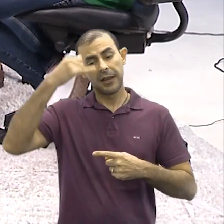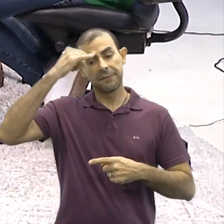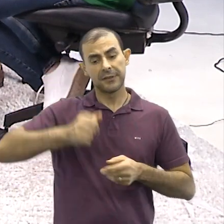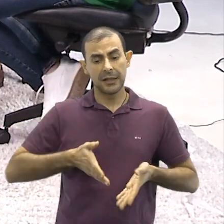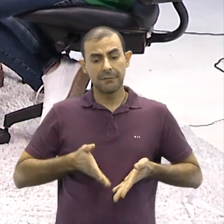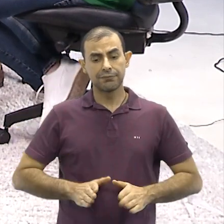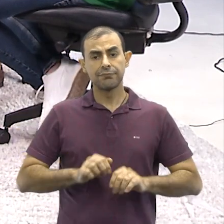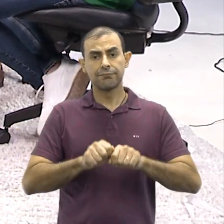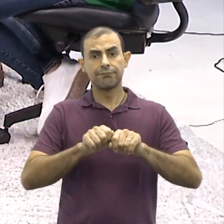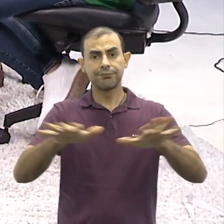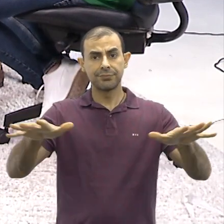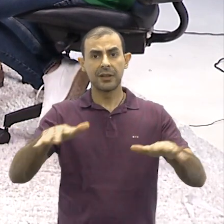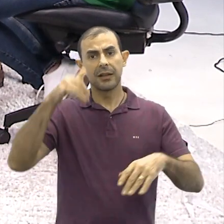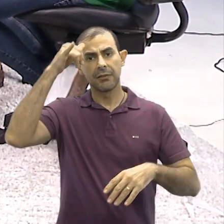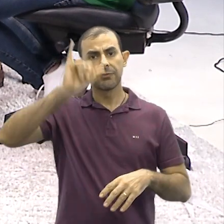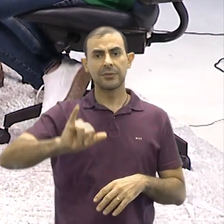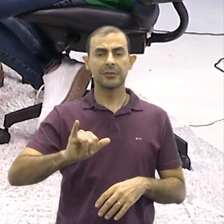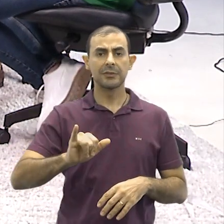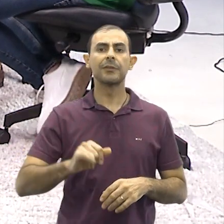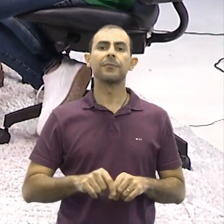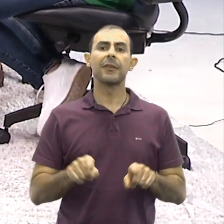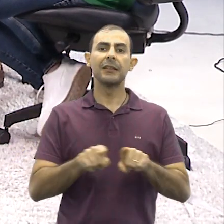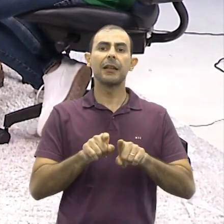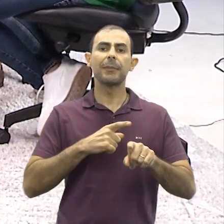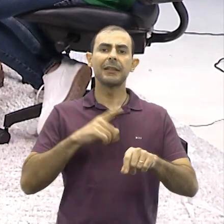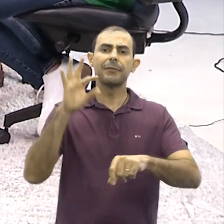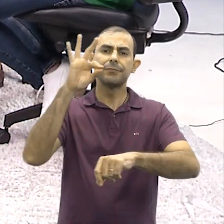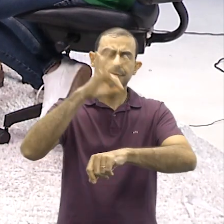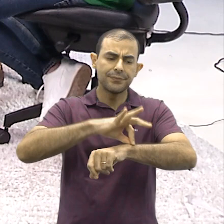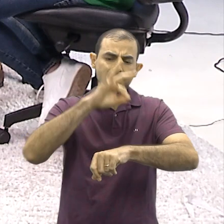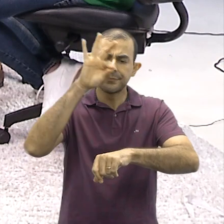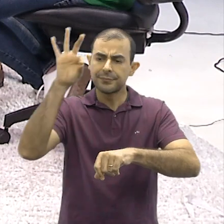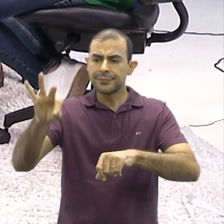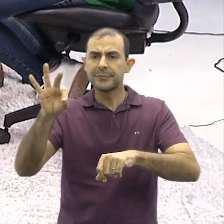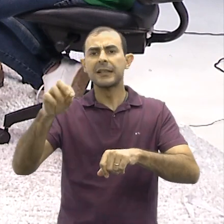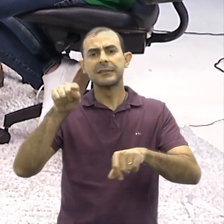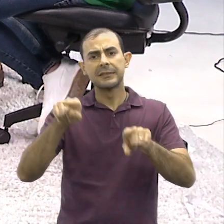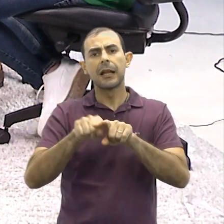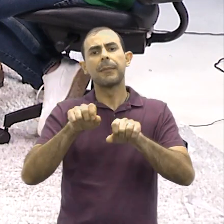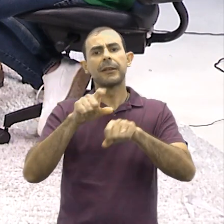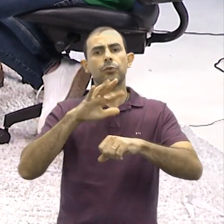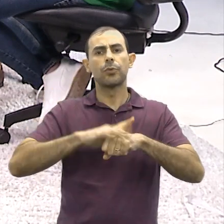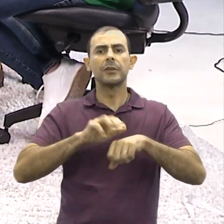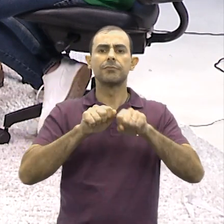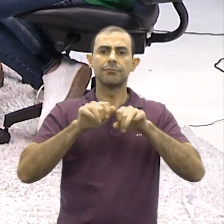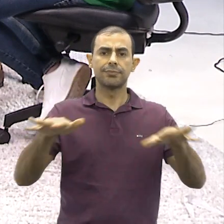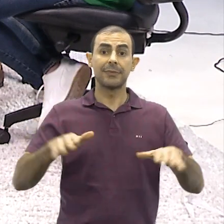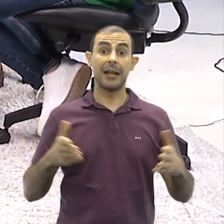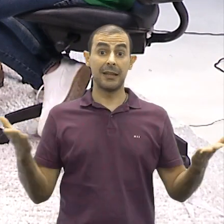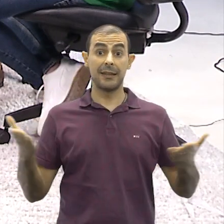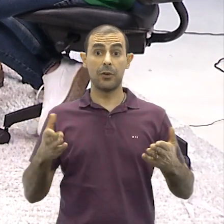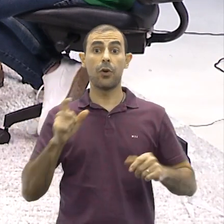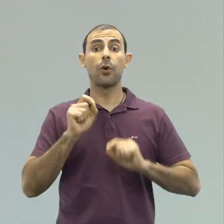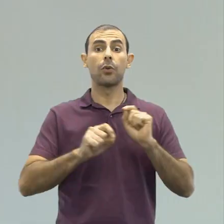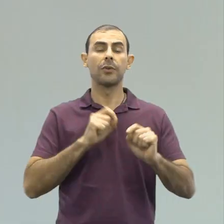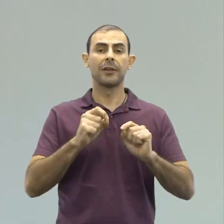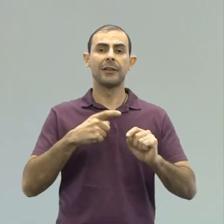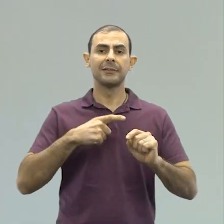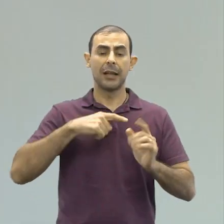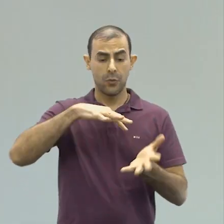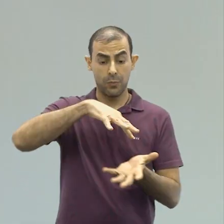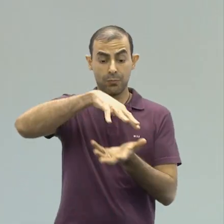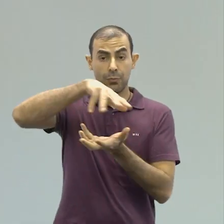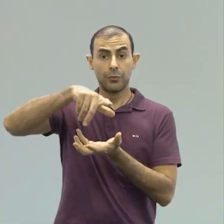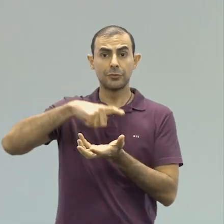doença de característica vetorial, ou seja, transmitida pela picada do inseto. E hoje nós vivemos especialmente um período de